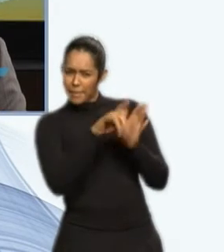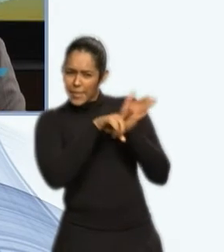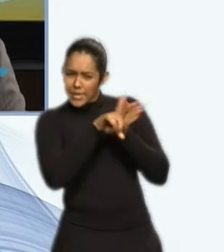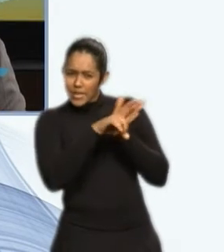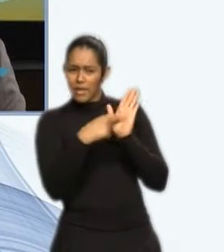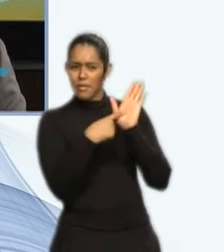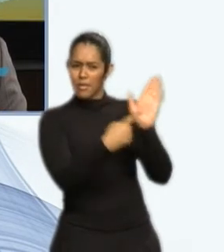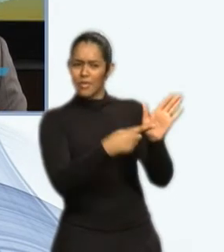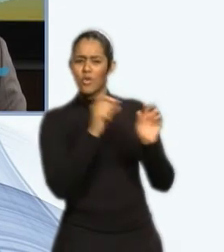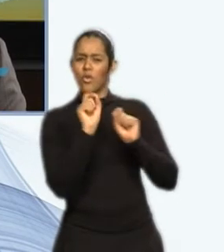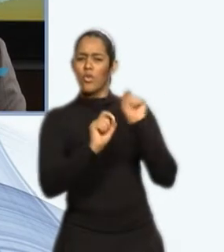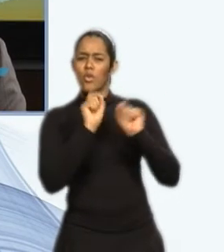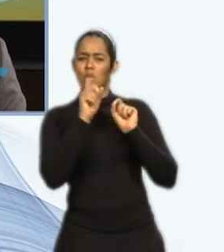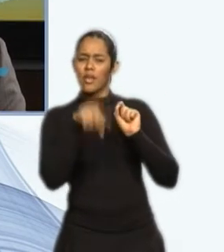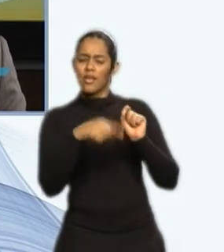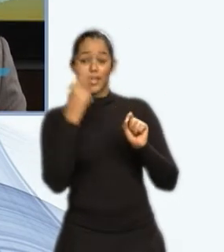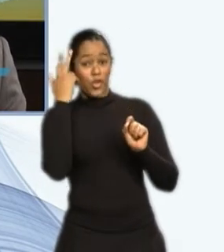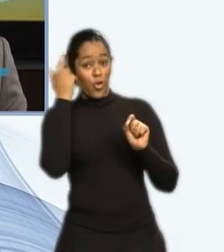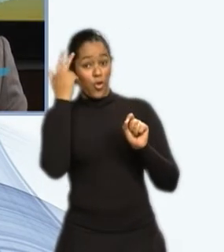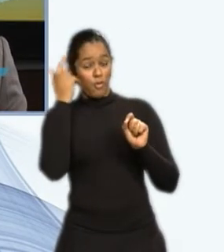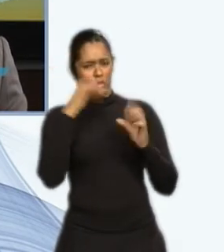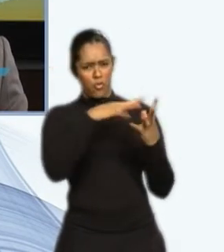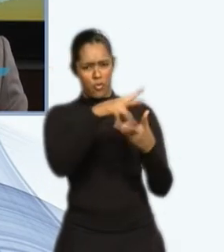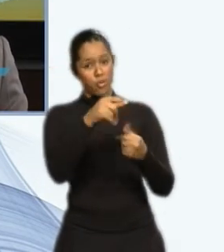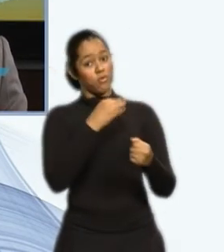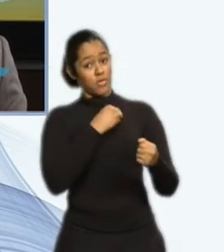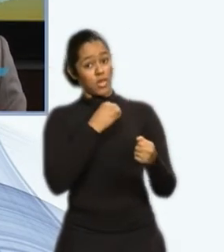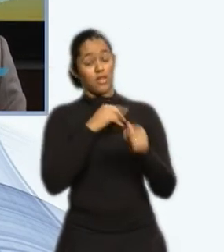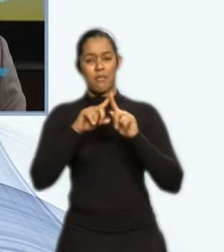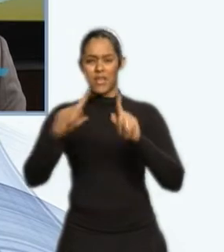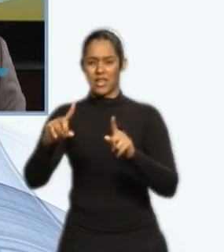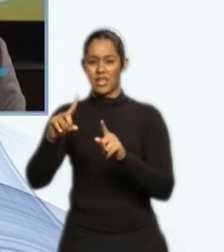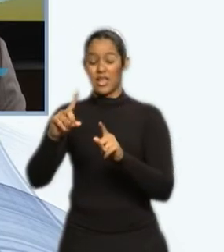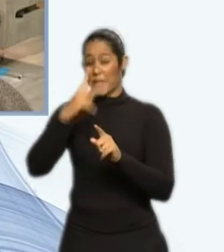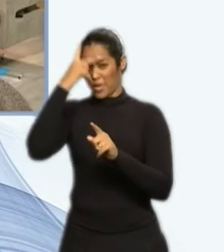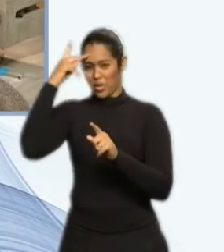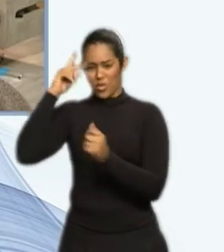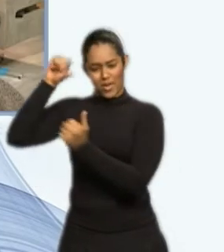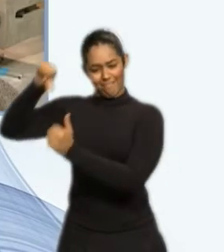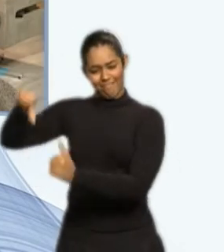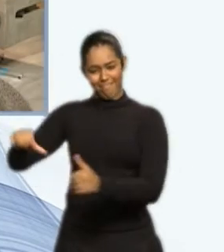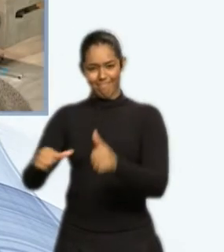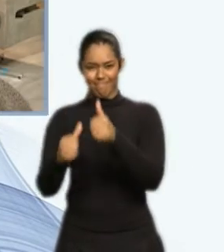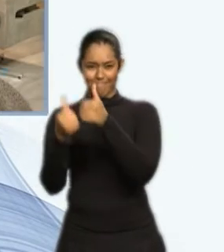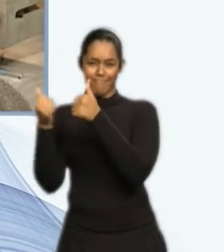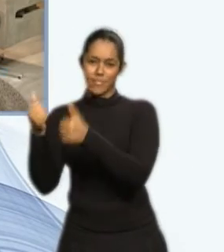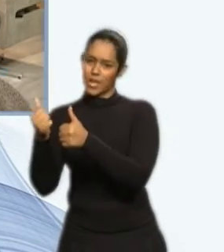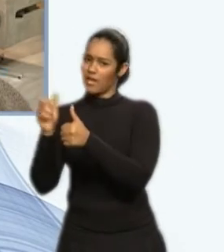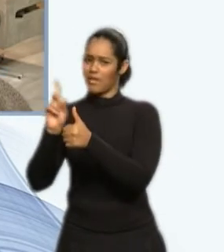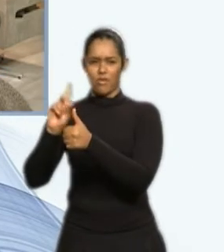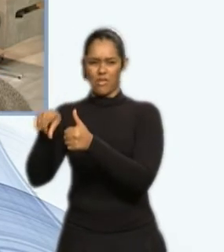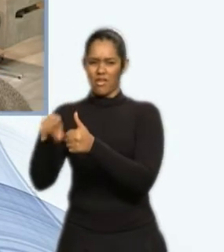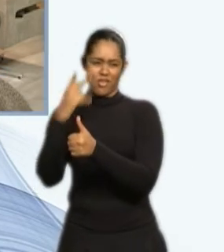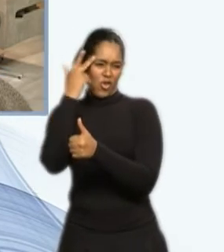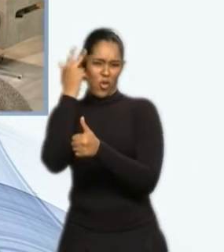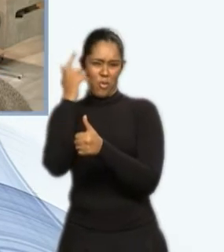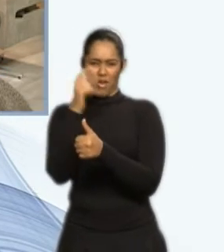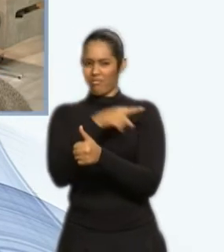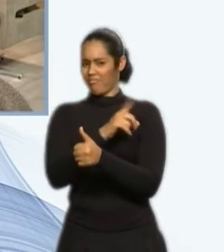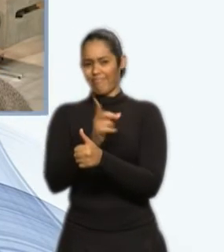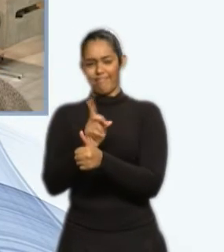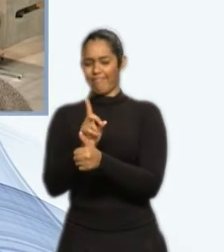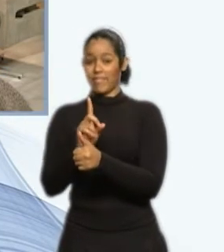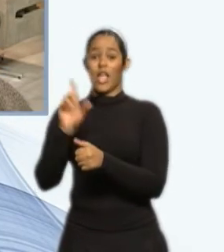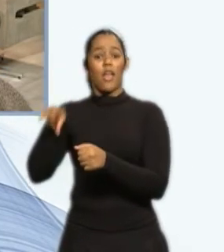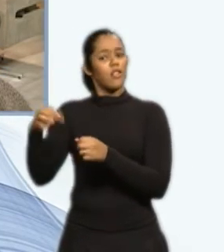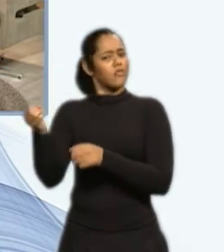que é normal para um mundo pecaminoso. Mas o cristão que é nascido de novo, ele não é normal para o mundo, ele é uma nova criatura,